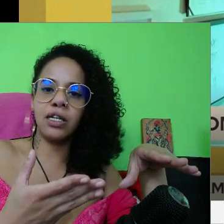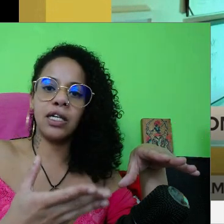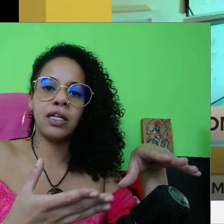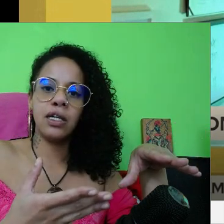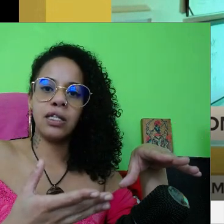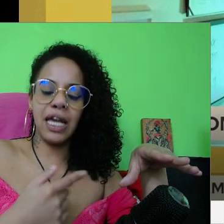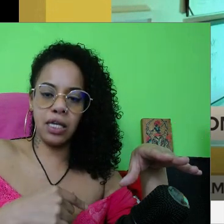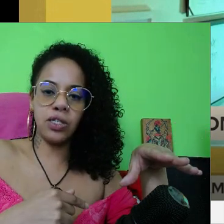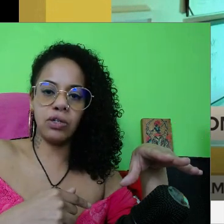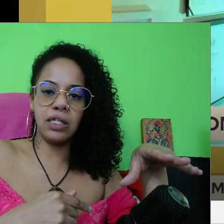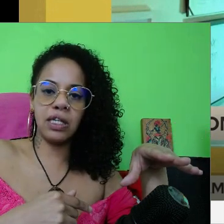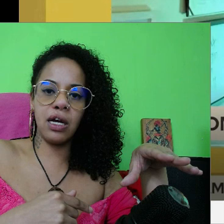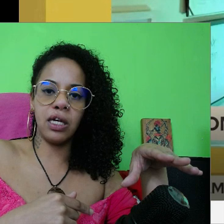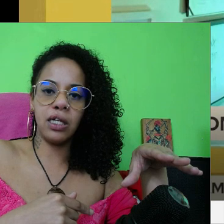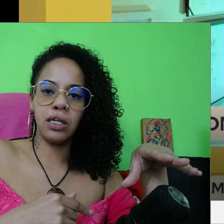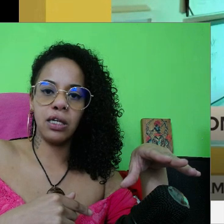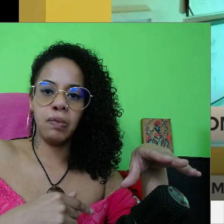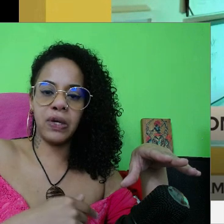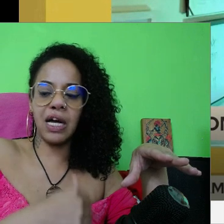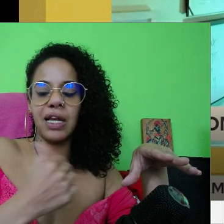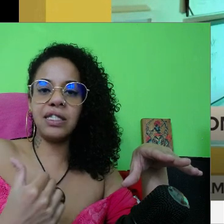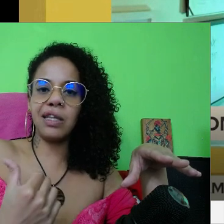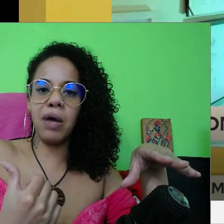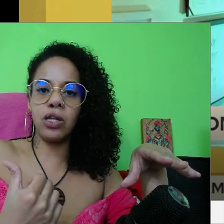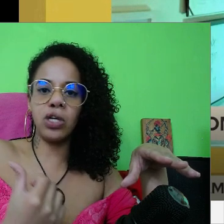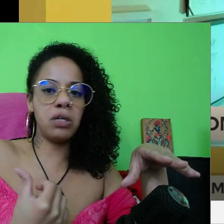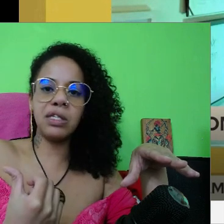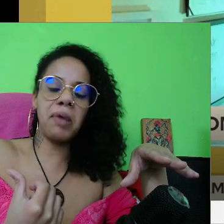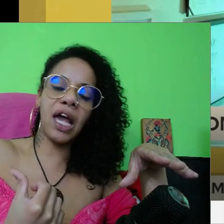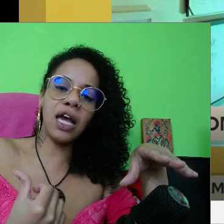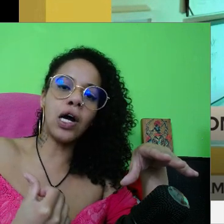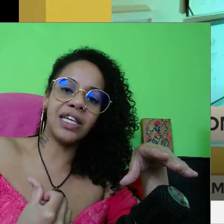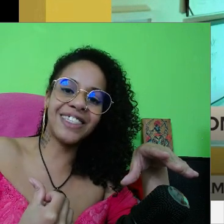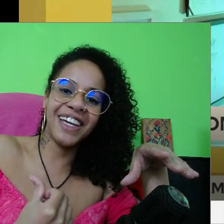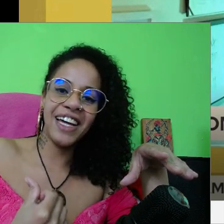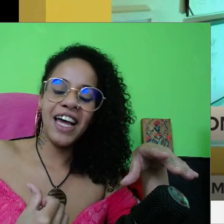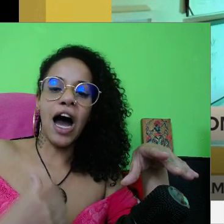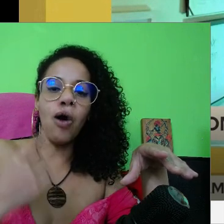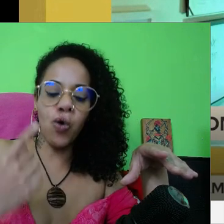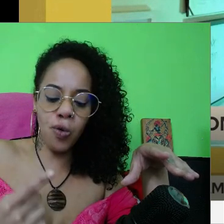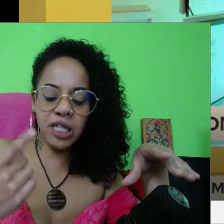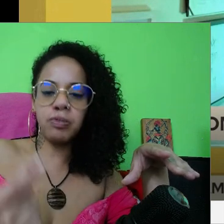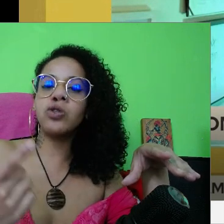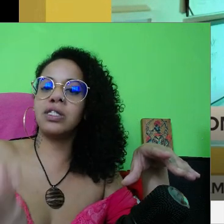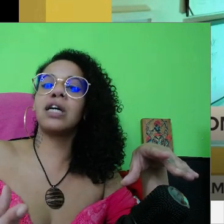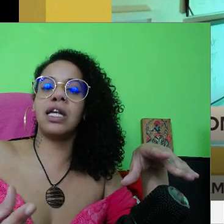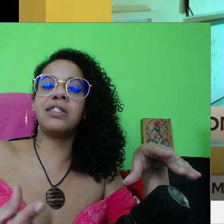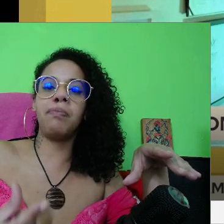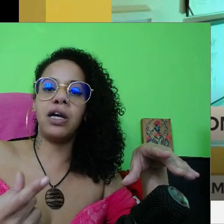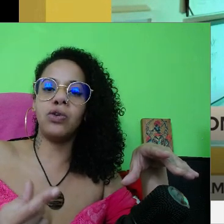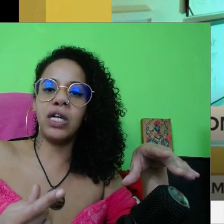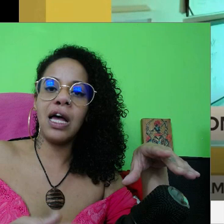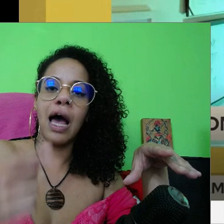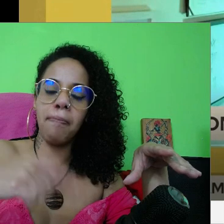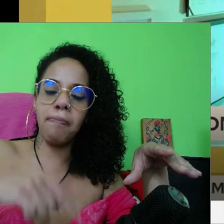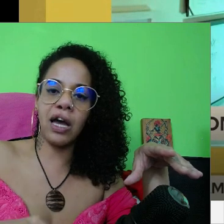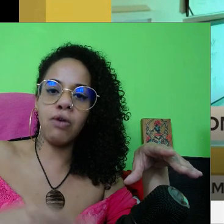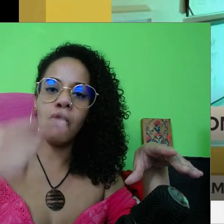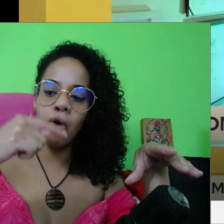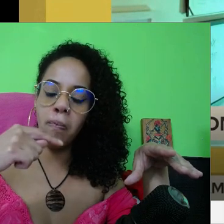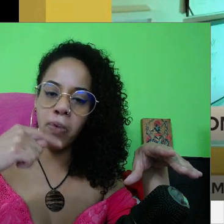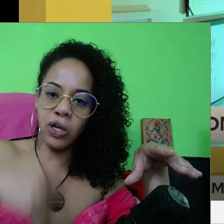de esquerda tem isso na esquerda porque a classe trabalhadora não sabe quem é nós algumas pessoas da classe trabalhadora